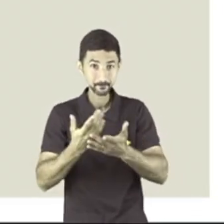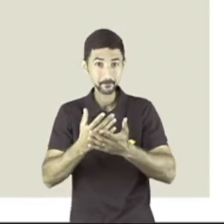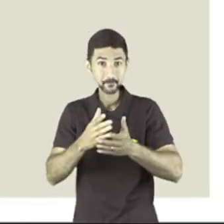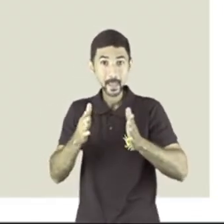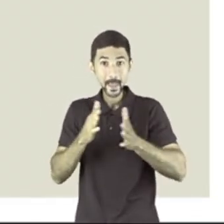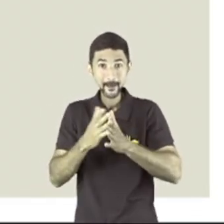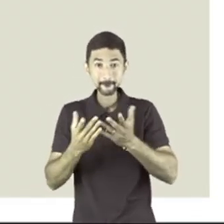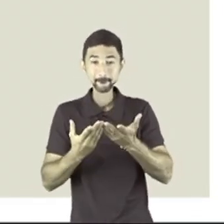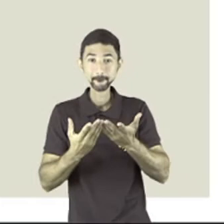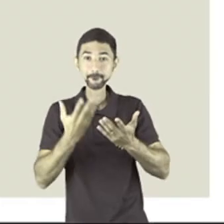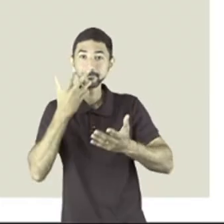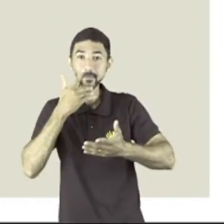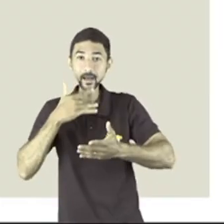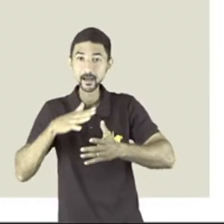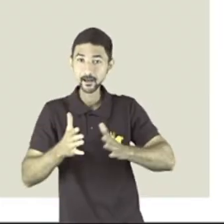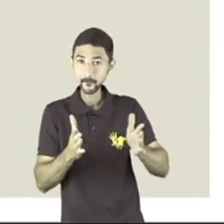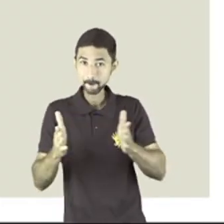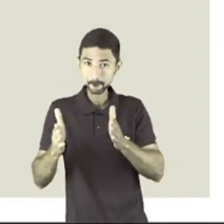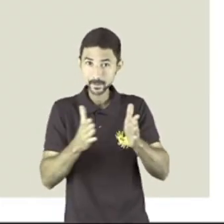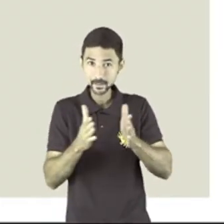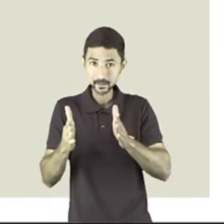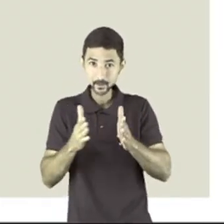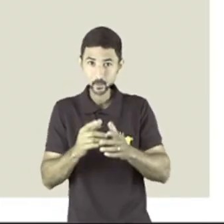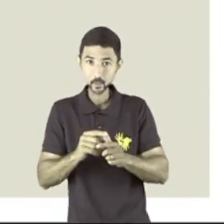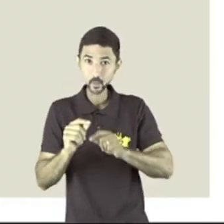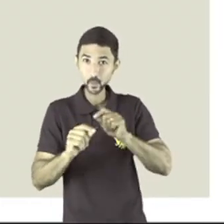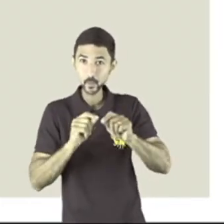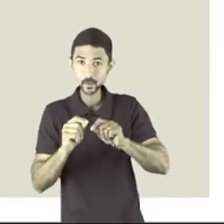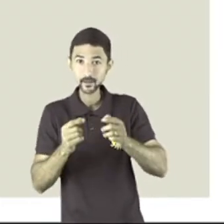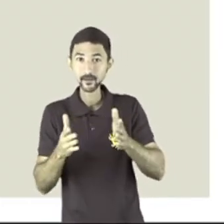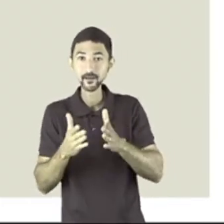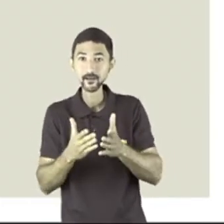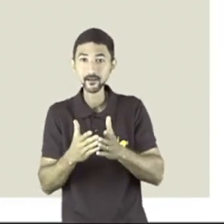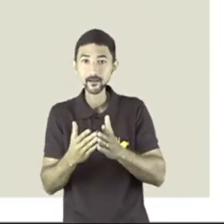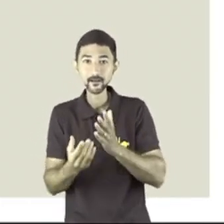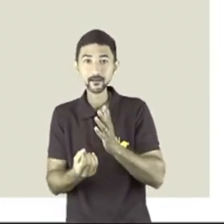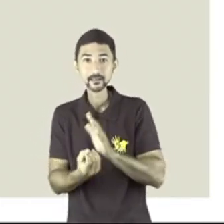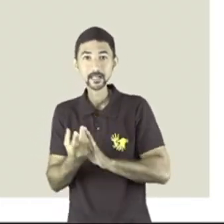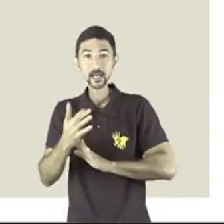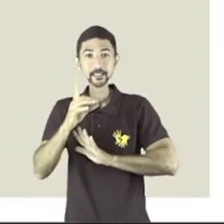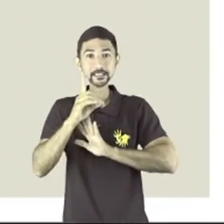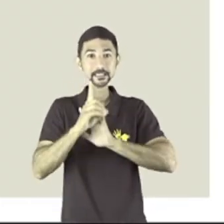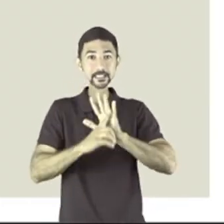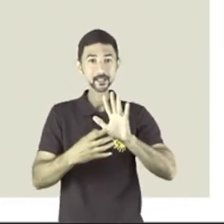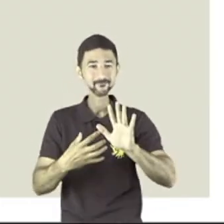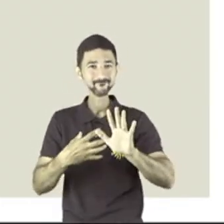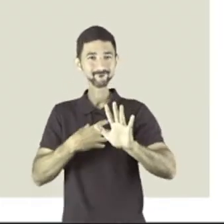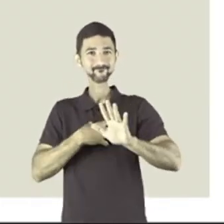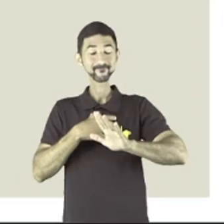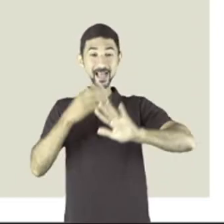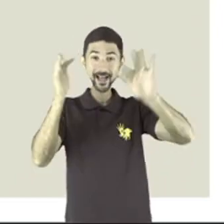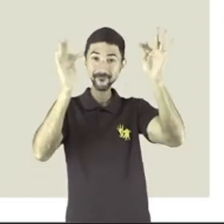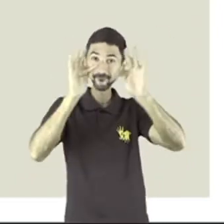É a infância que é o período em que se constrói o direito a ser